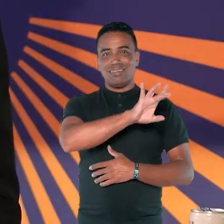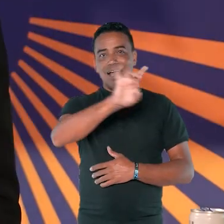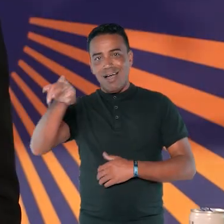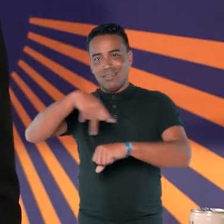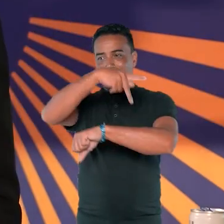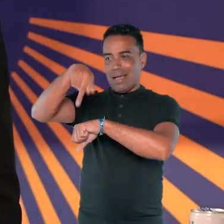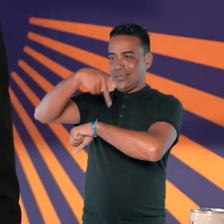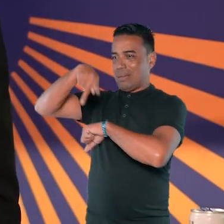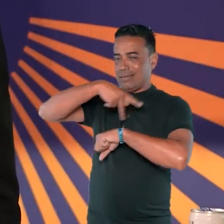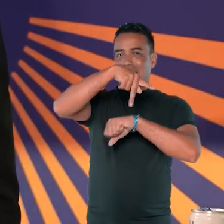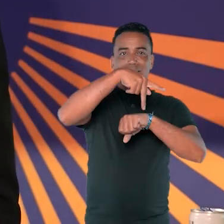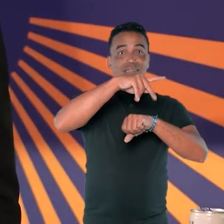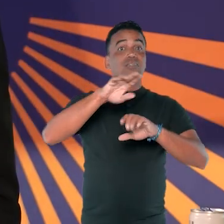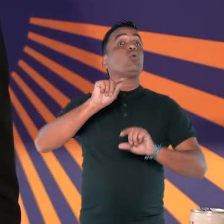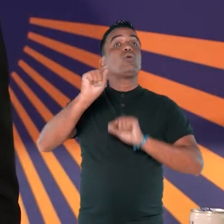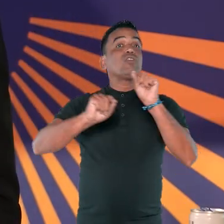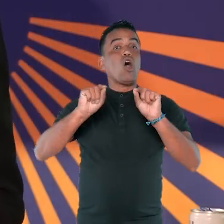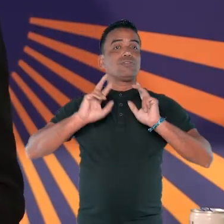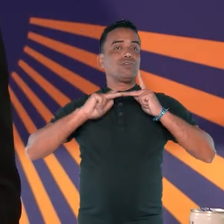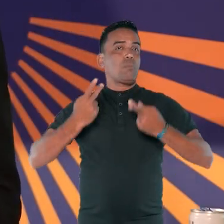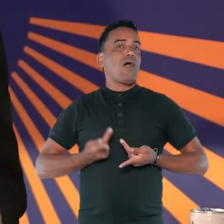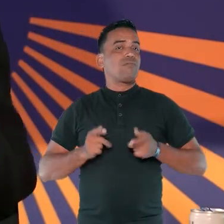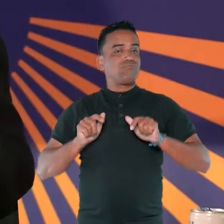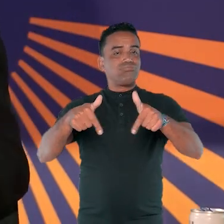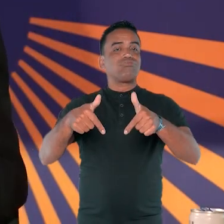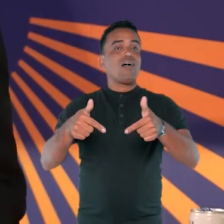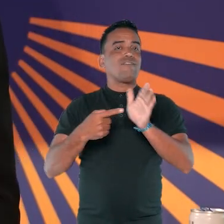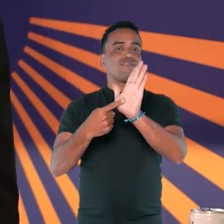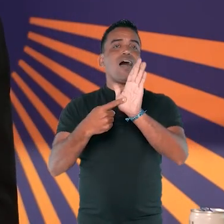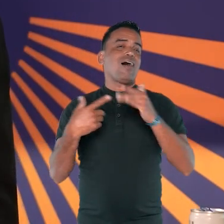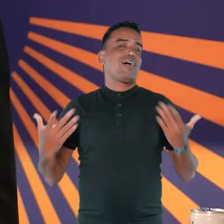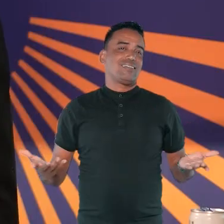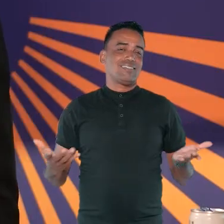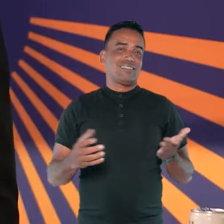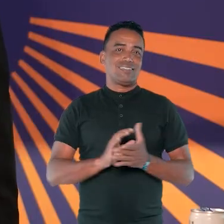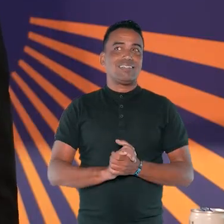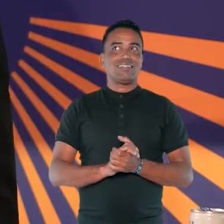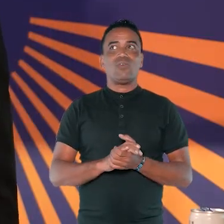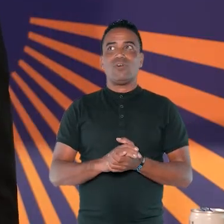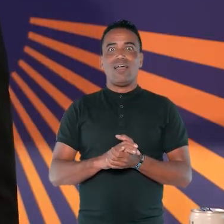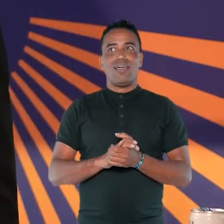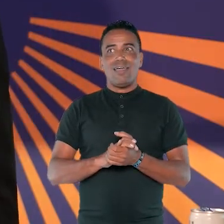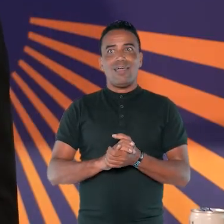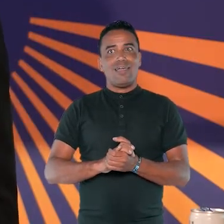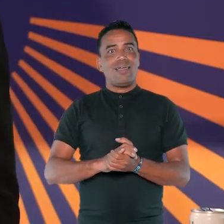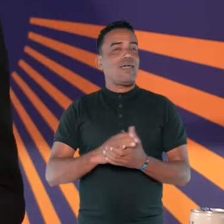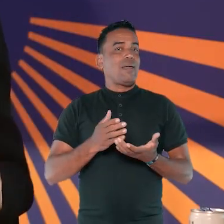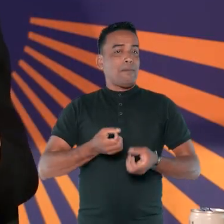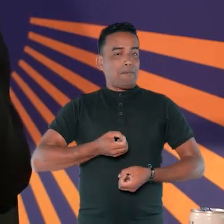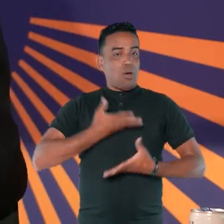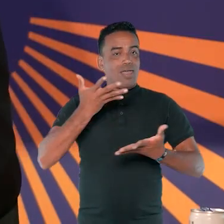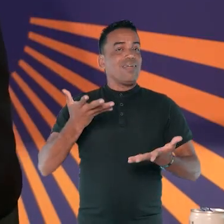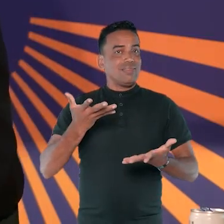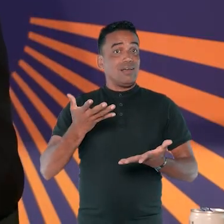os países é o que nós fazemos, e o que, talvez, como bem diz o poeta, será que